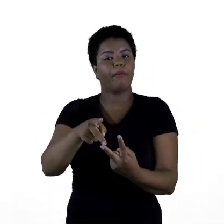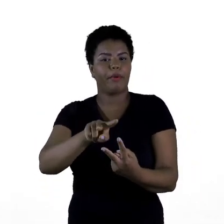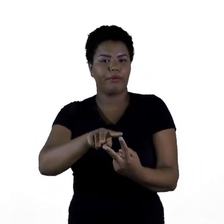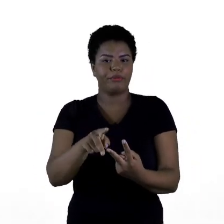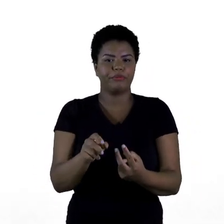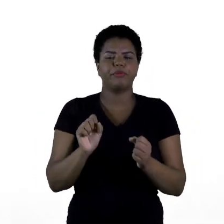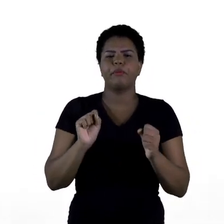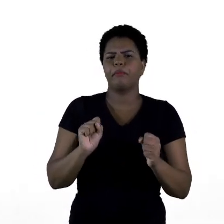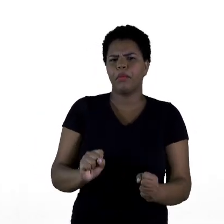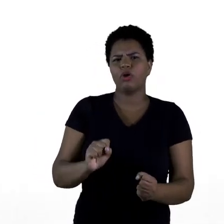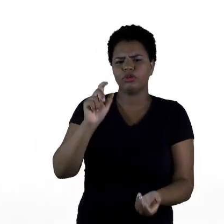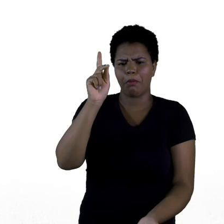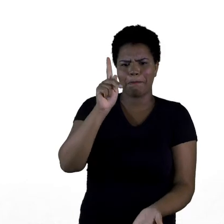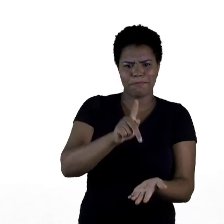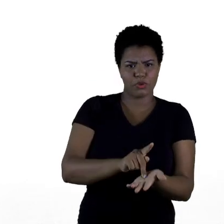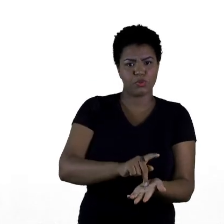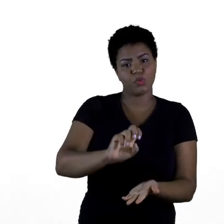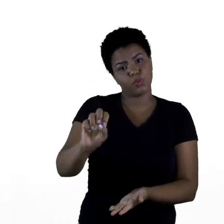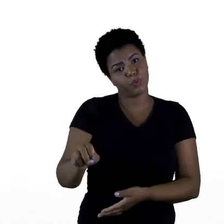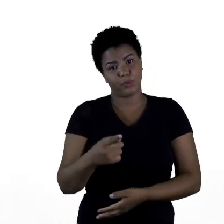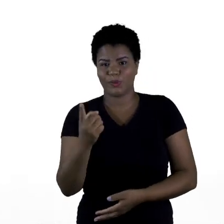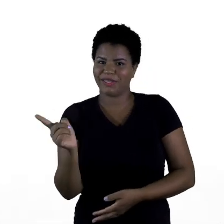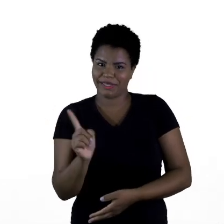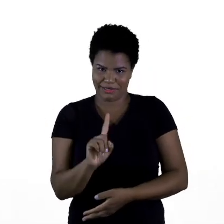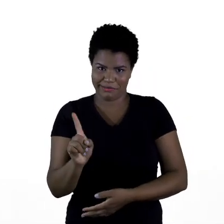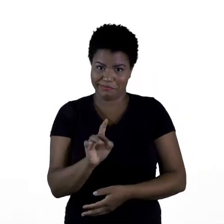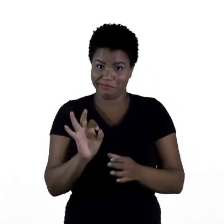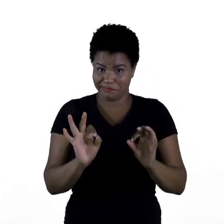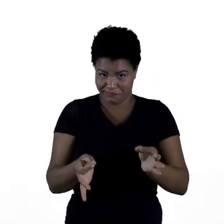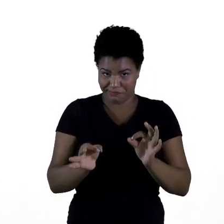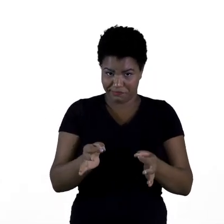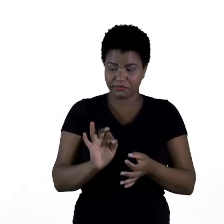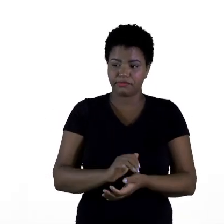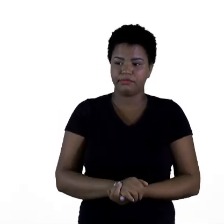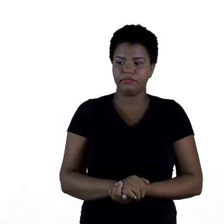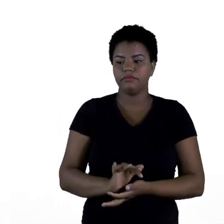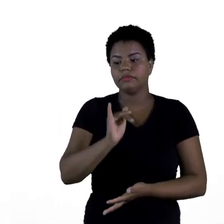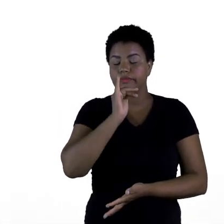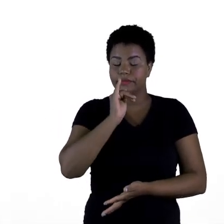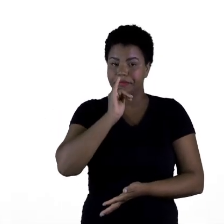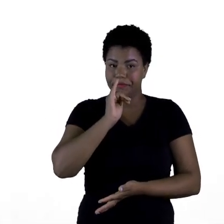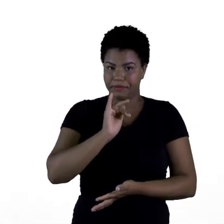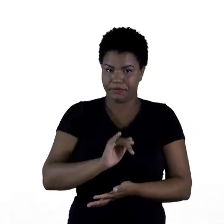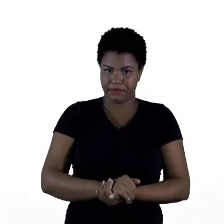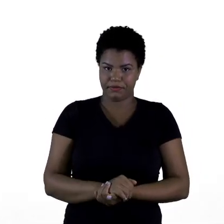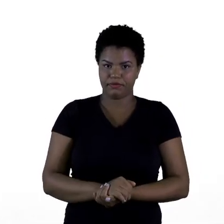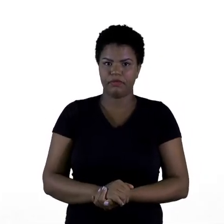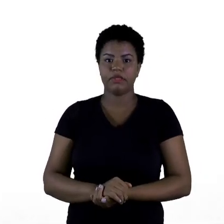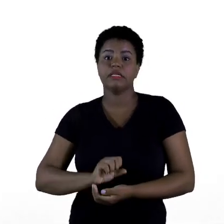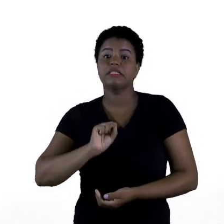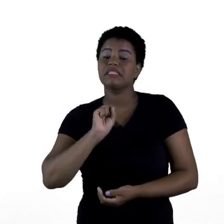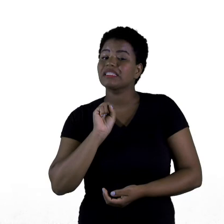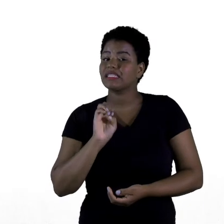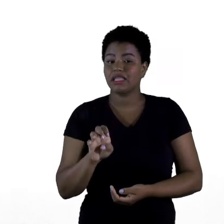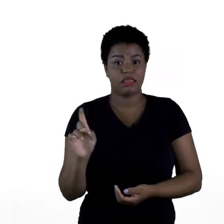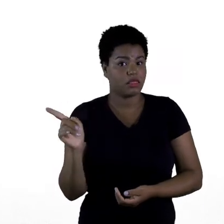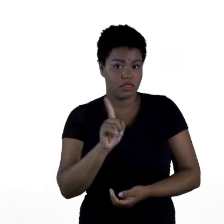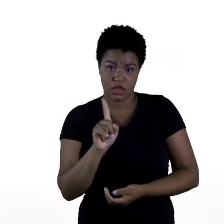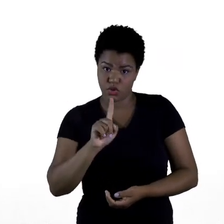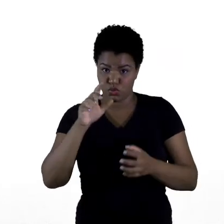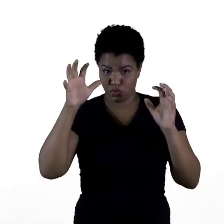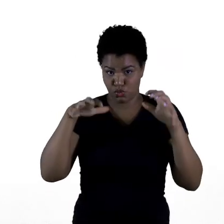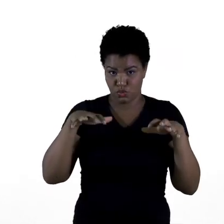se concretizar ou não, certinho? Olha os exemplos aí. Se não chover, irei